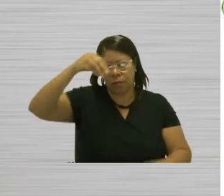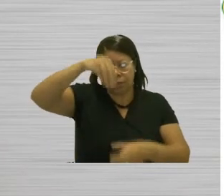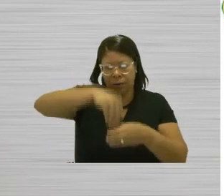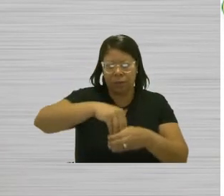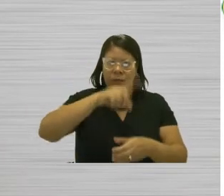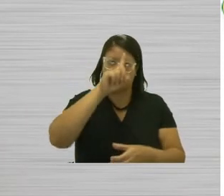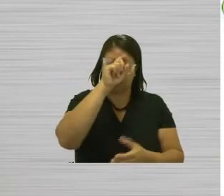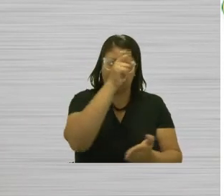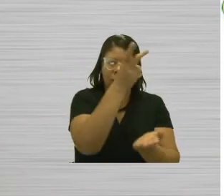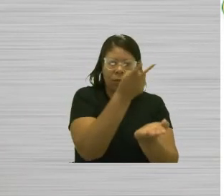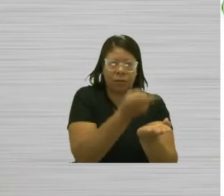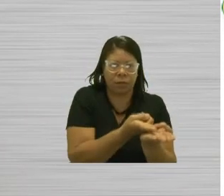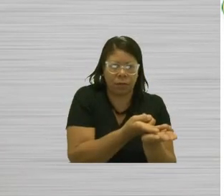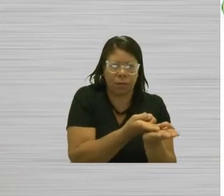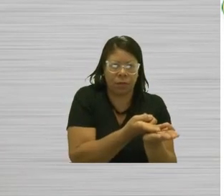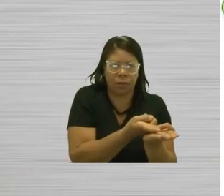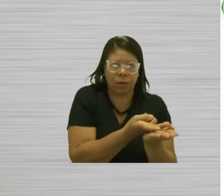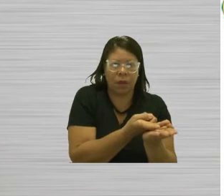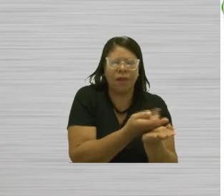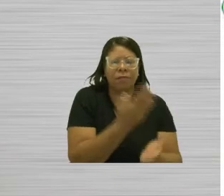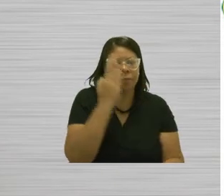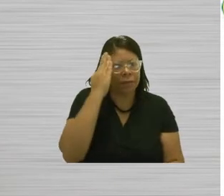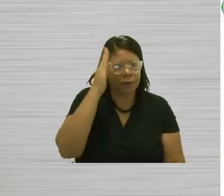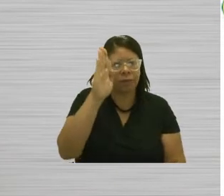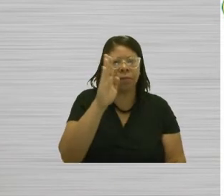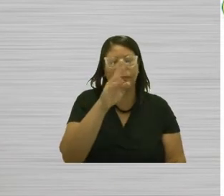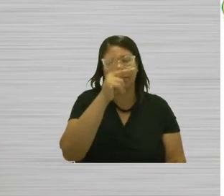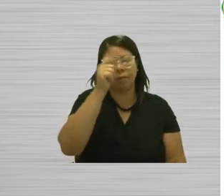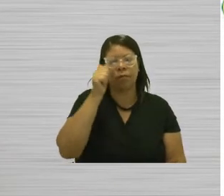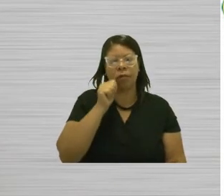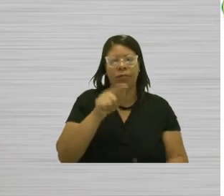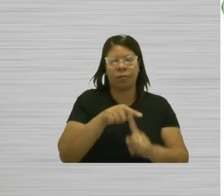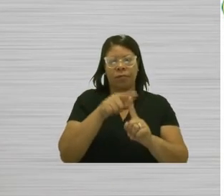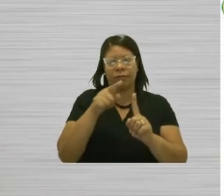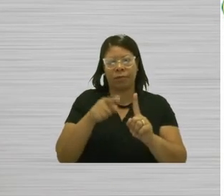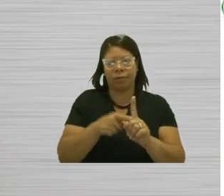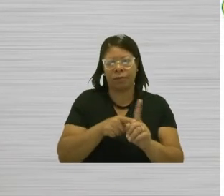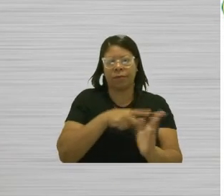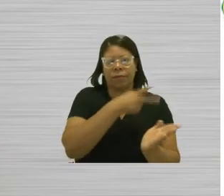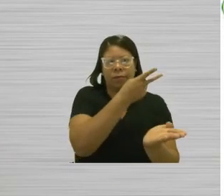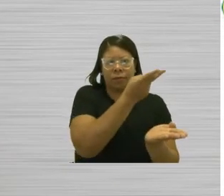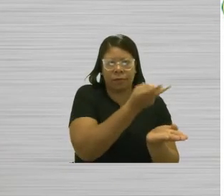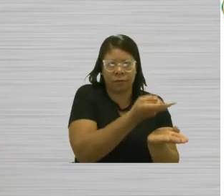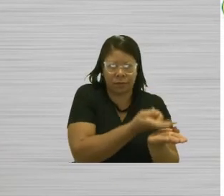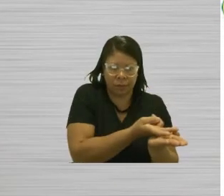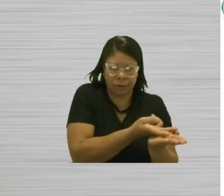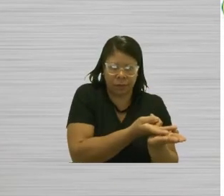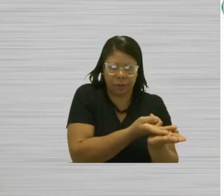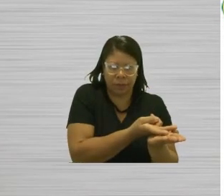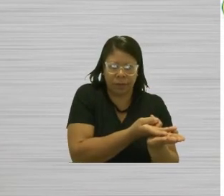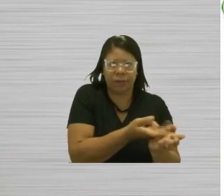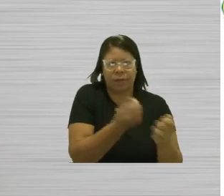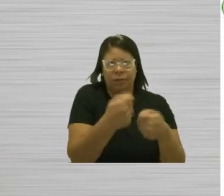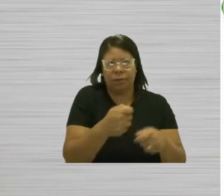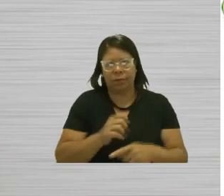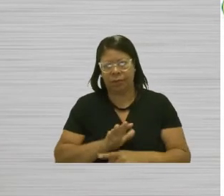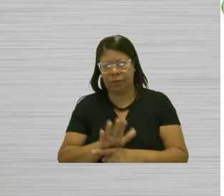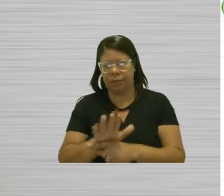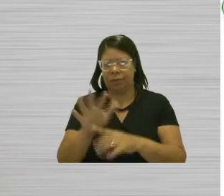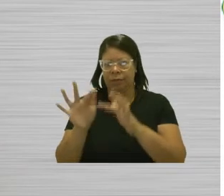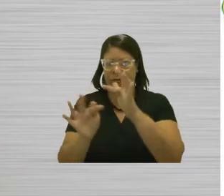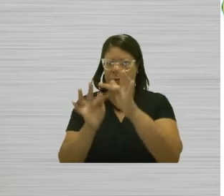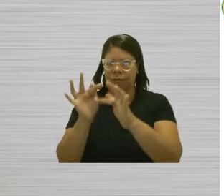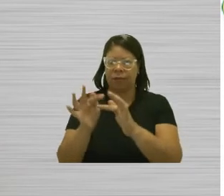nas internações de ginecologia e clínica médica, onde tem 39% e 30%.